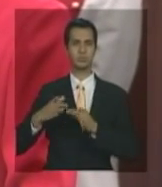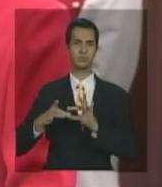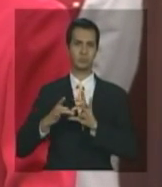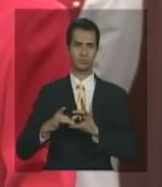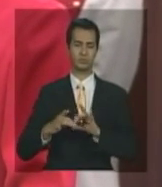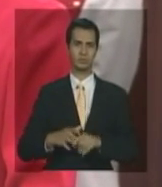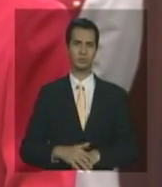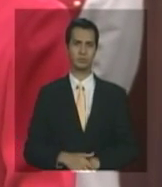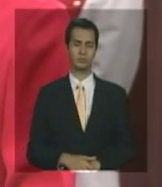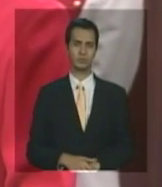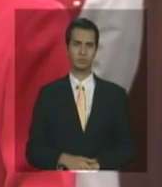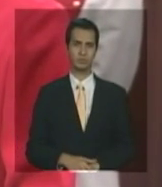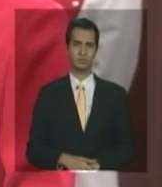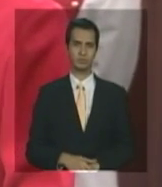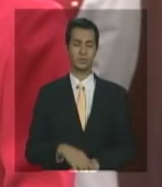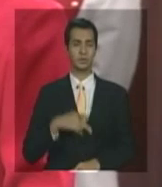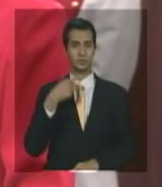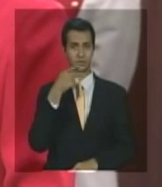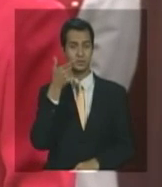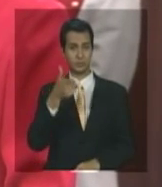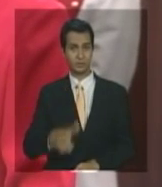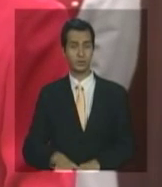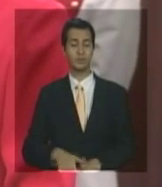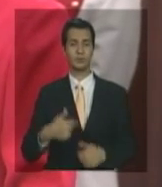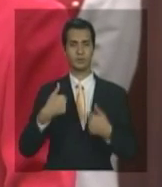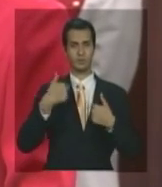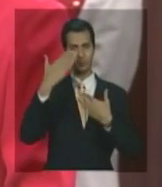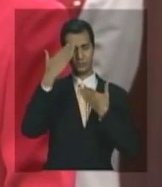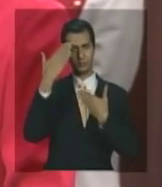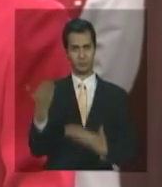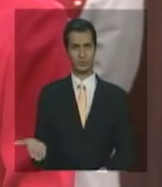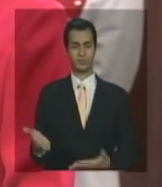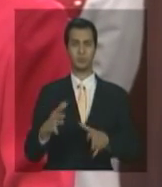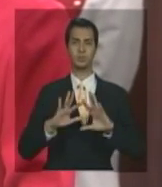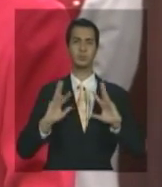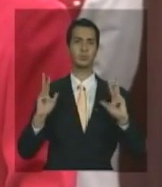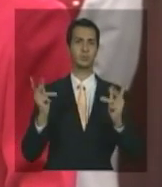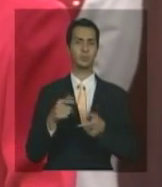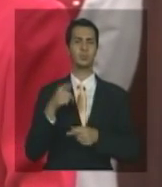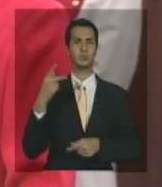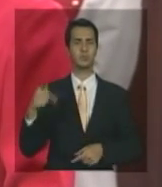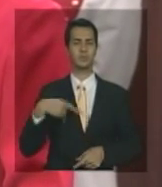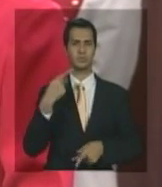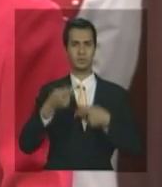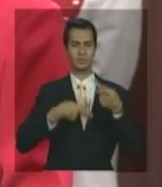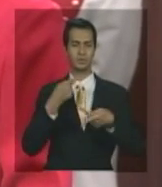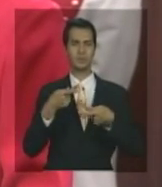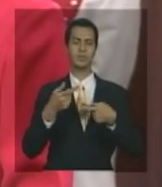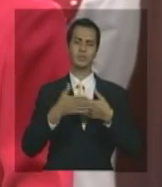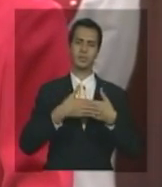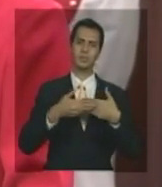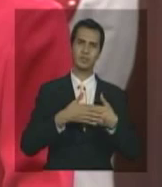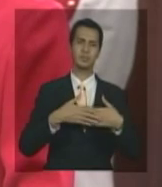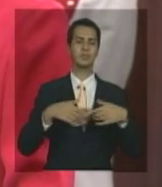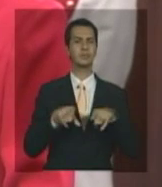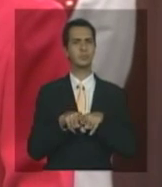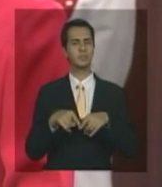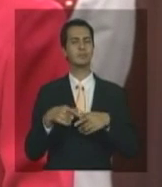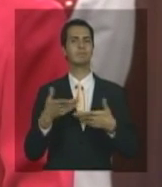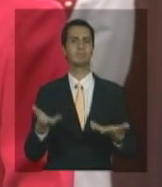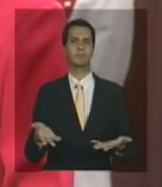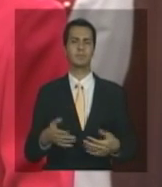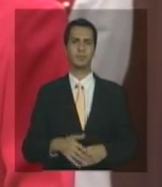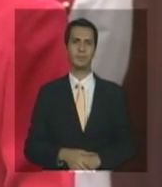nossos países. Reitero meu agradecimento a todos os gestos de carinho e simpatia que